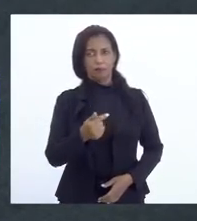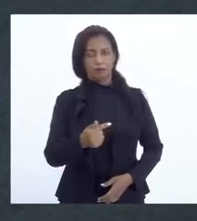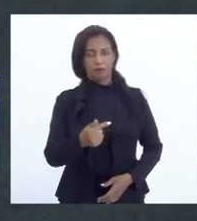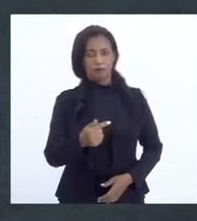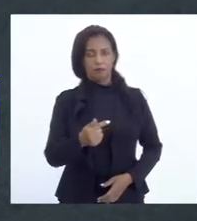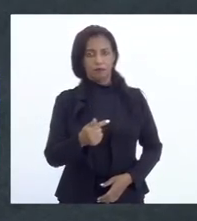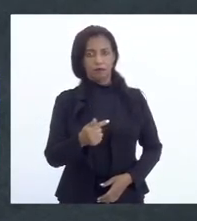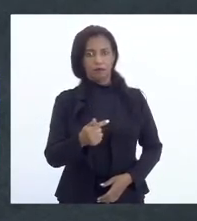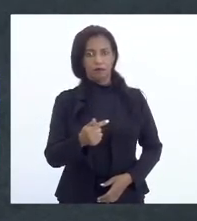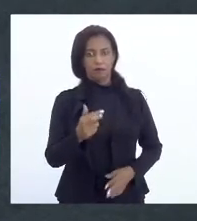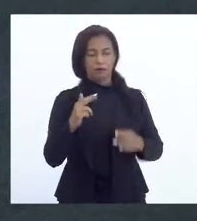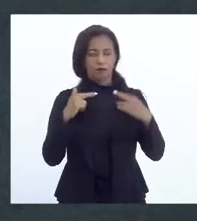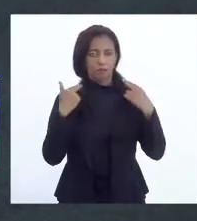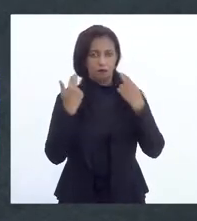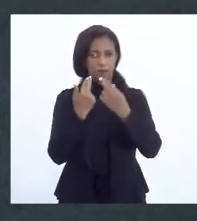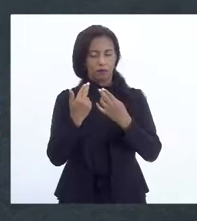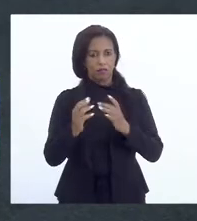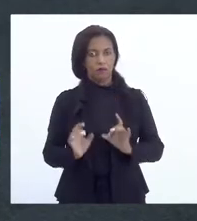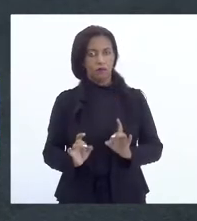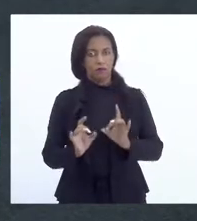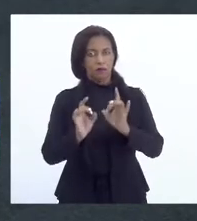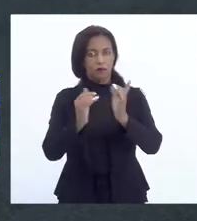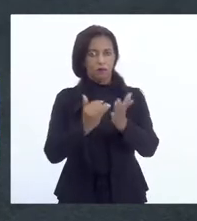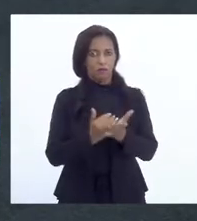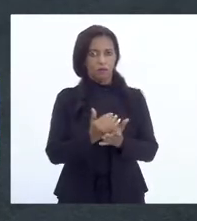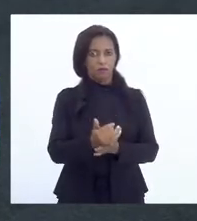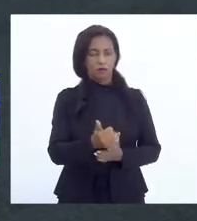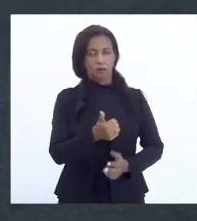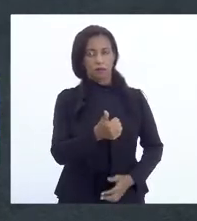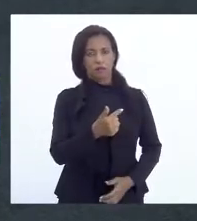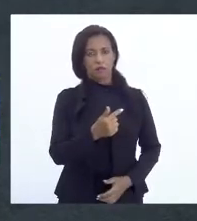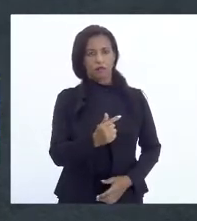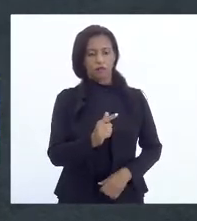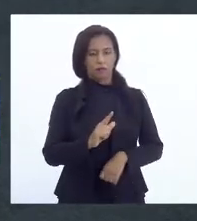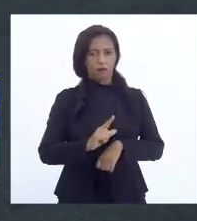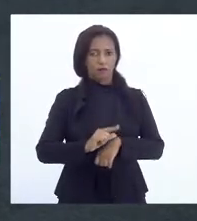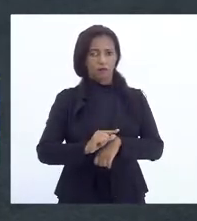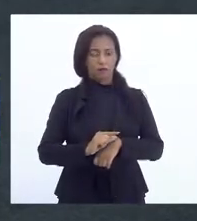187ª sessão extraordinária, que iniciada às